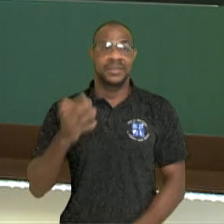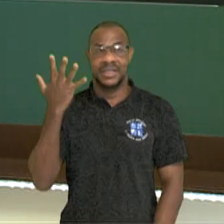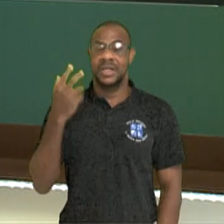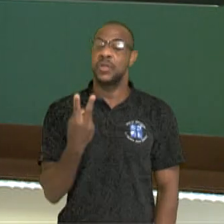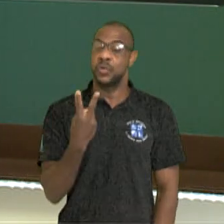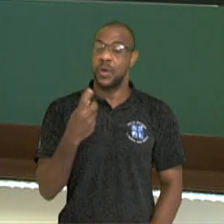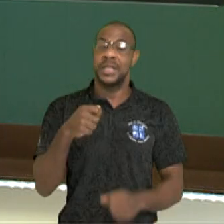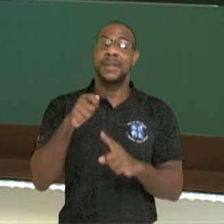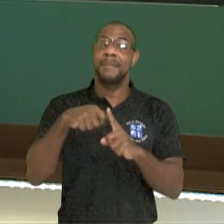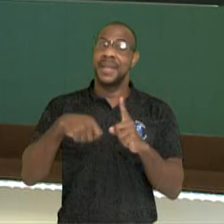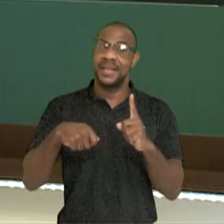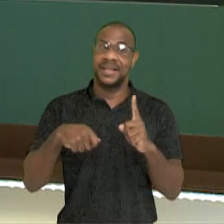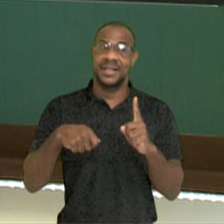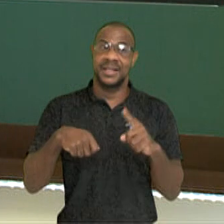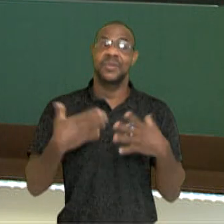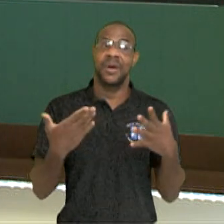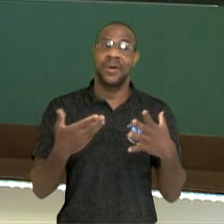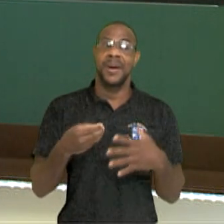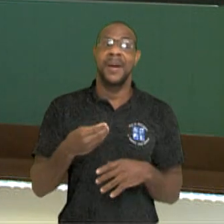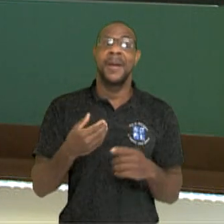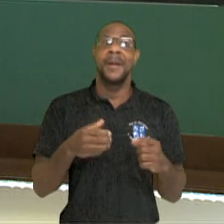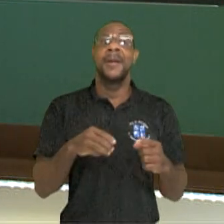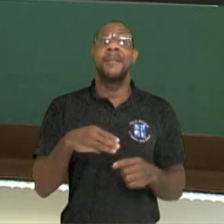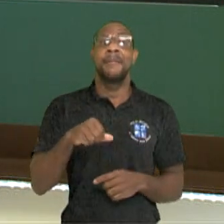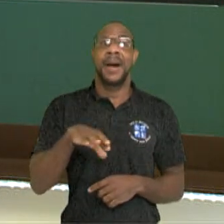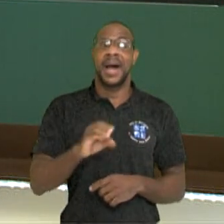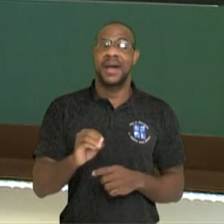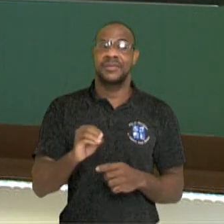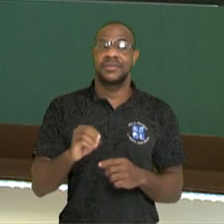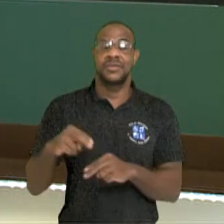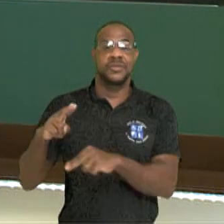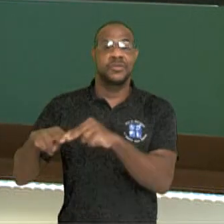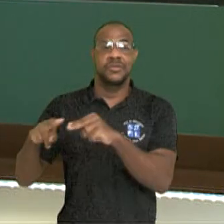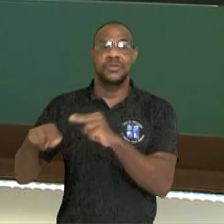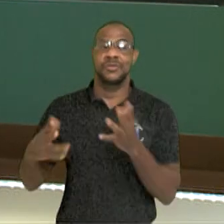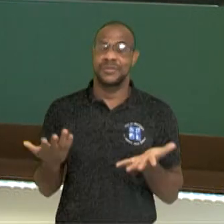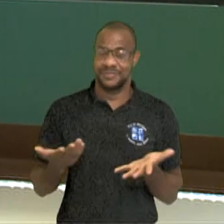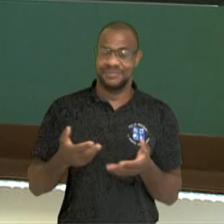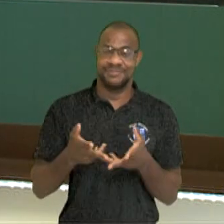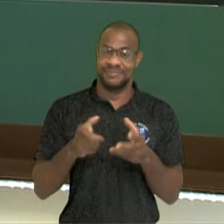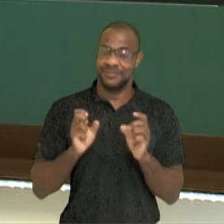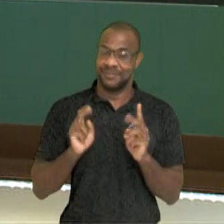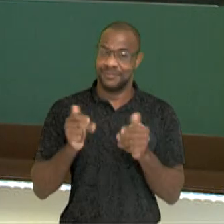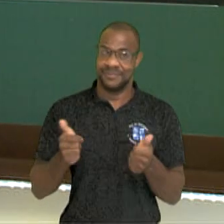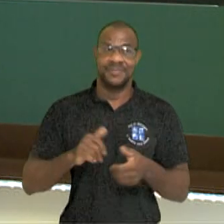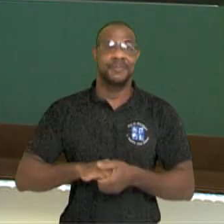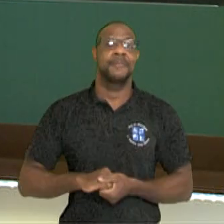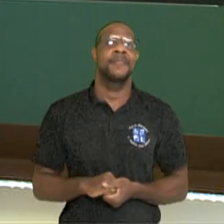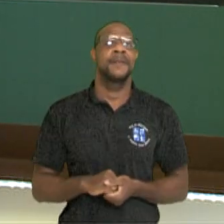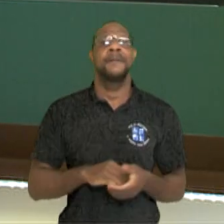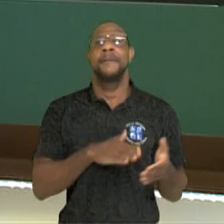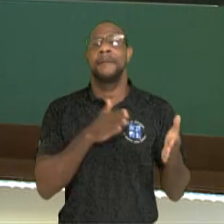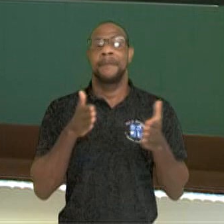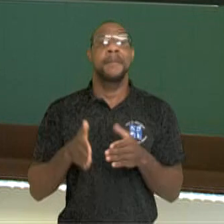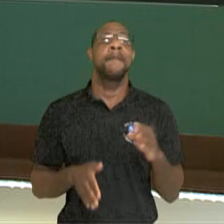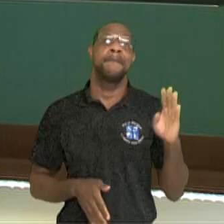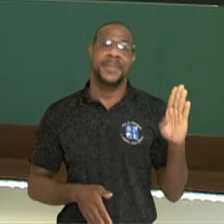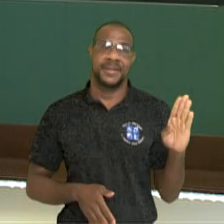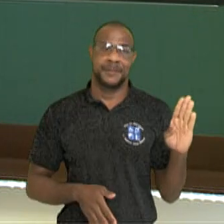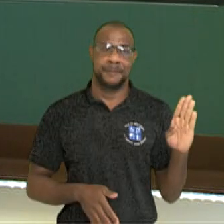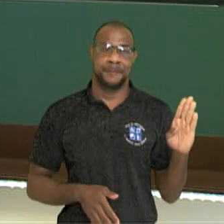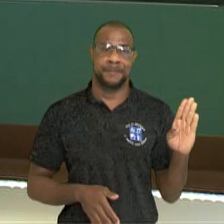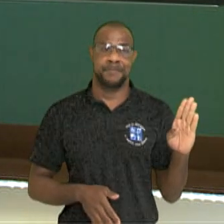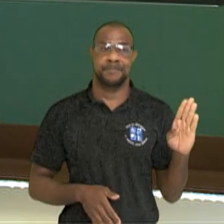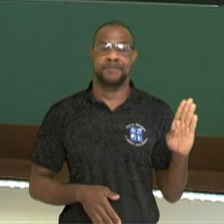2 meses. Quais são esses meses? Março e junho, ok? Vamos para a letra B então?